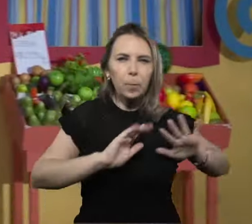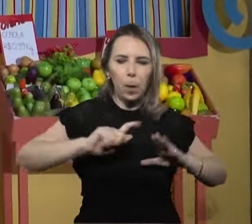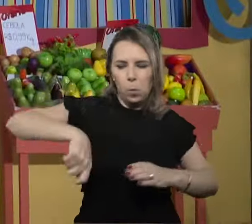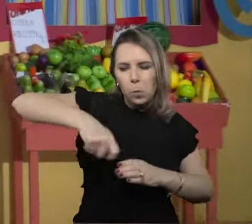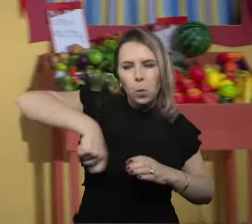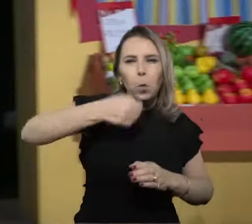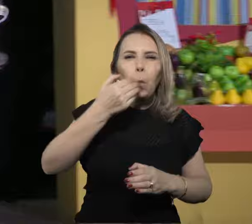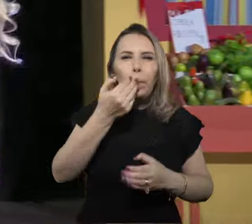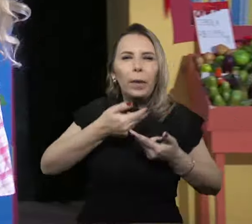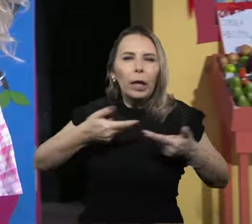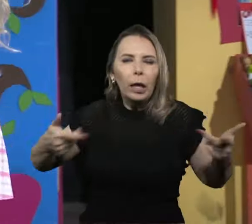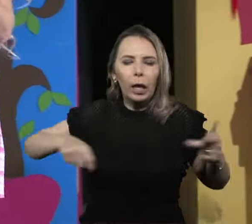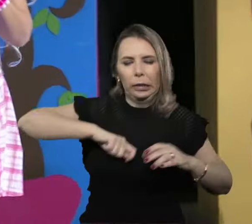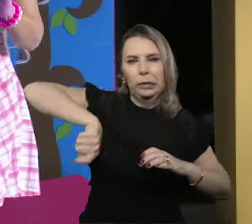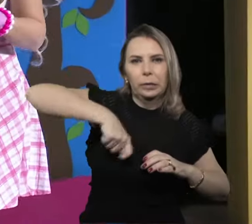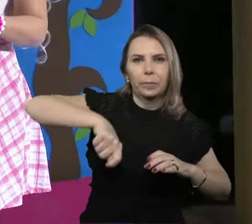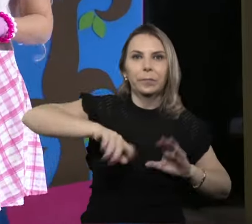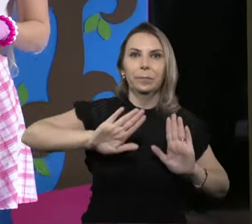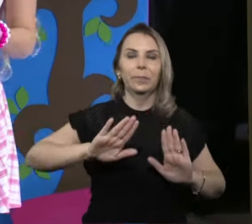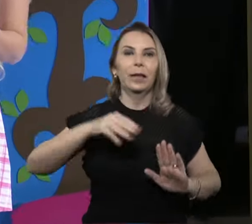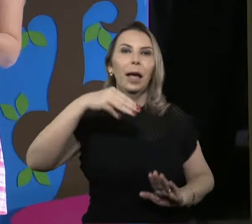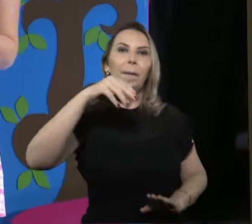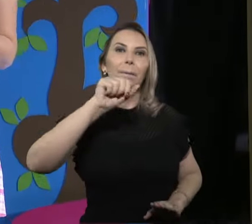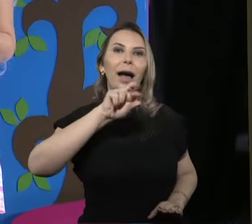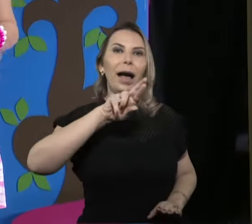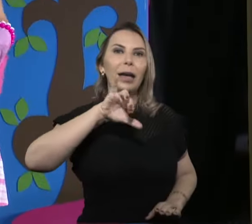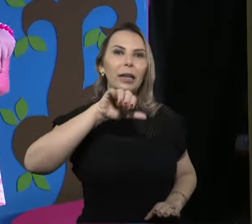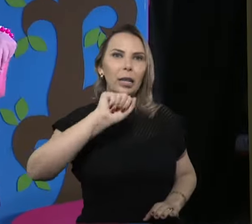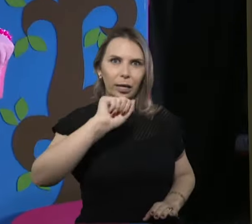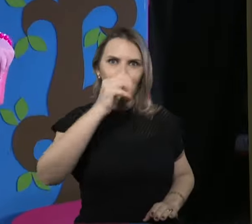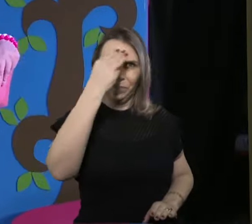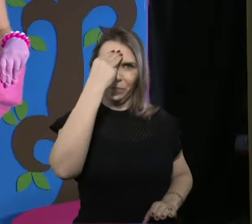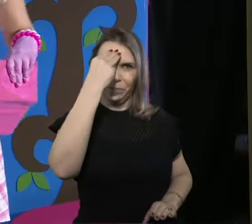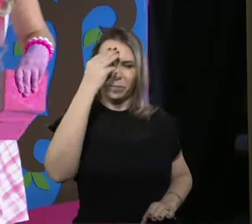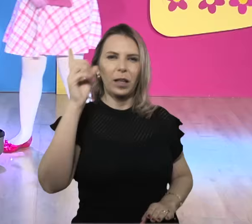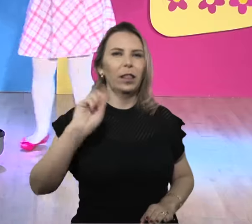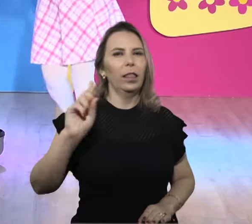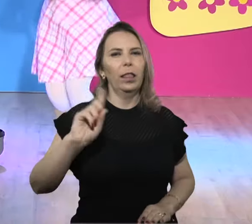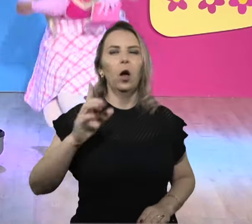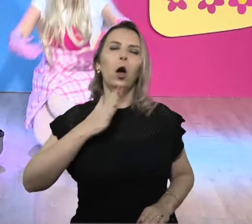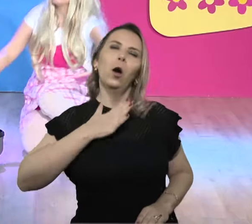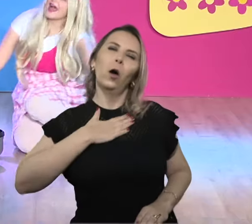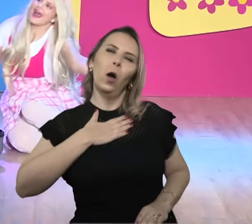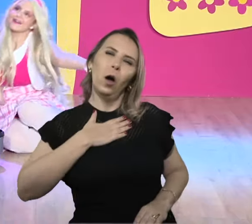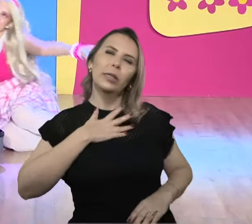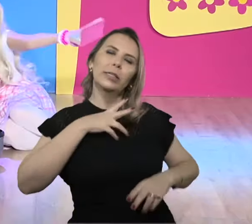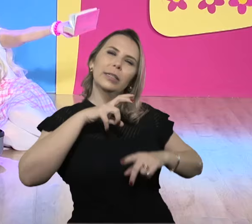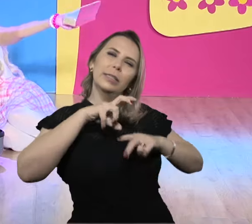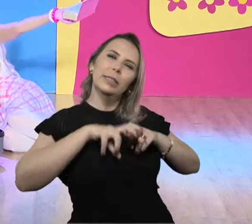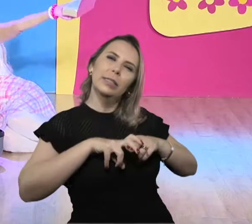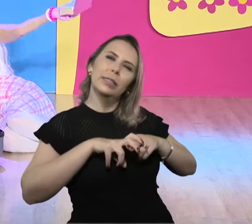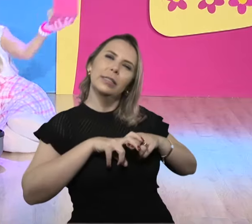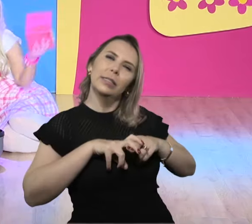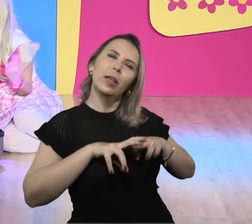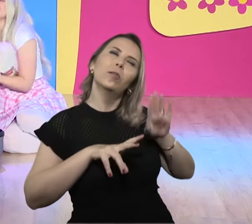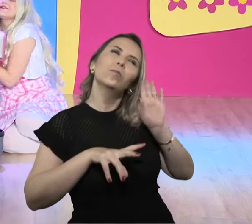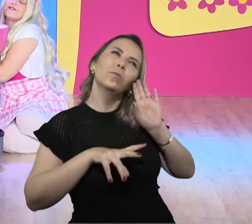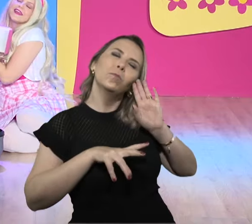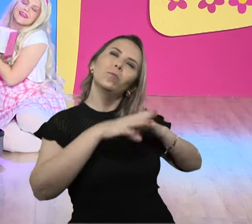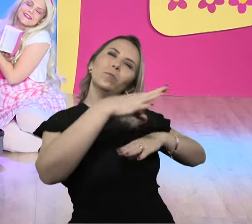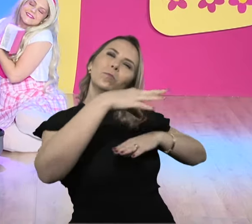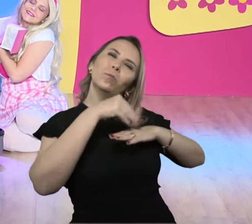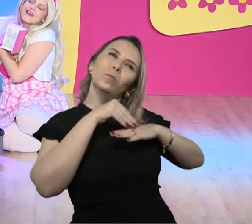e ela queria cozinhar pra ele. A Maria, não. A Maria, ela gostava de sentar ao pé de Jesus